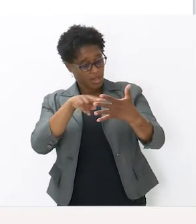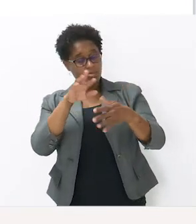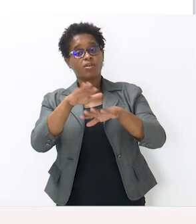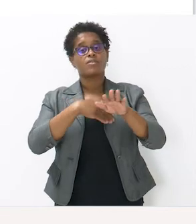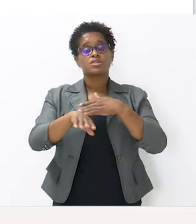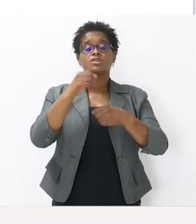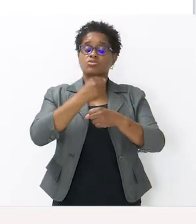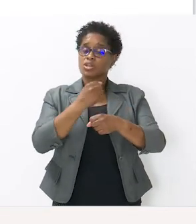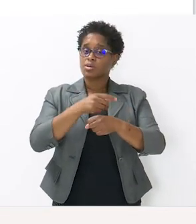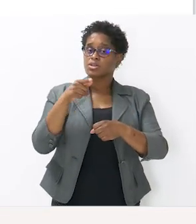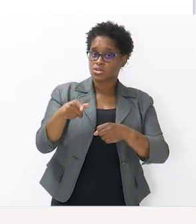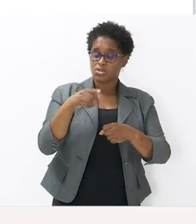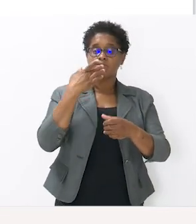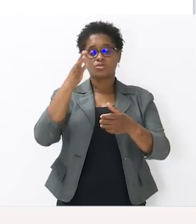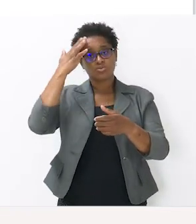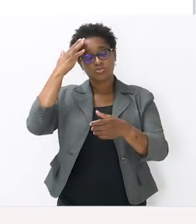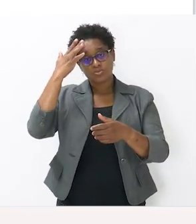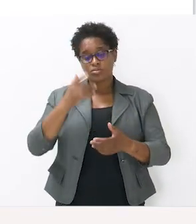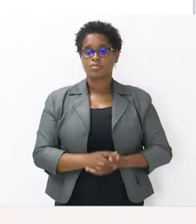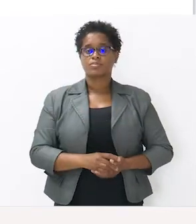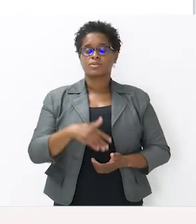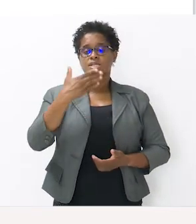resolver os exercícios que estão na página